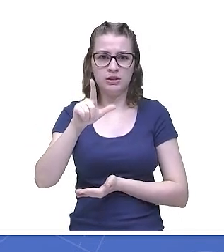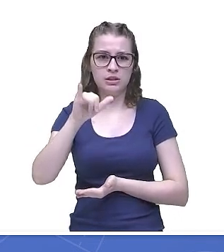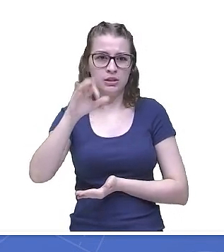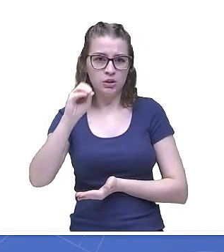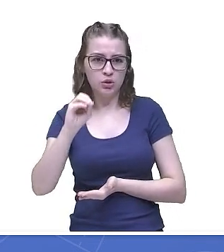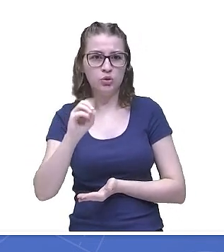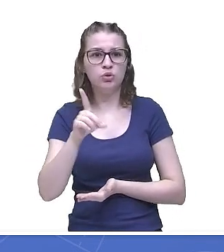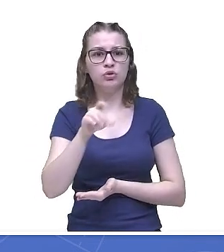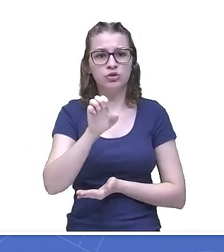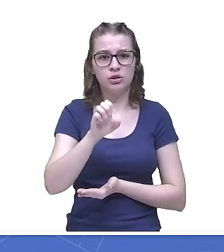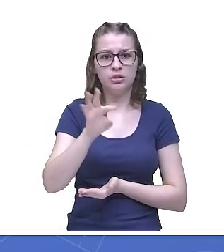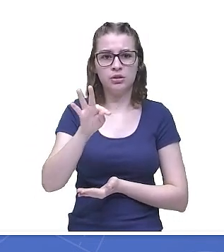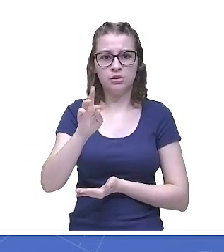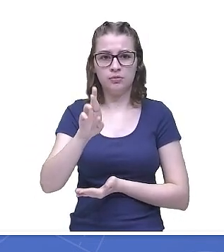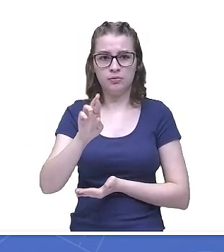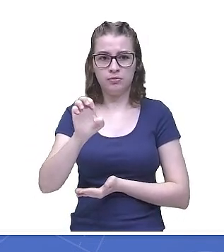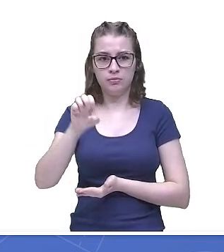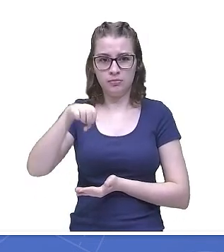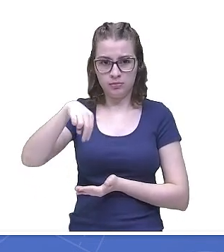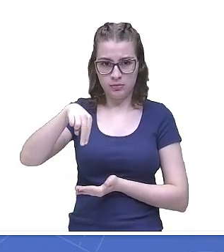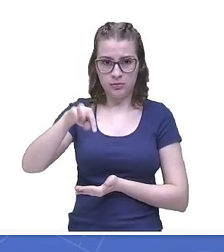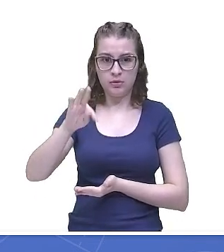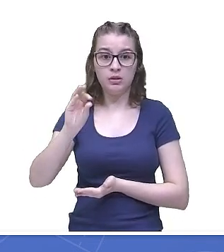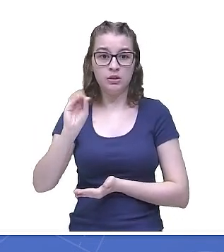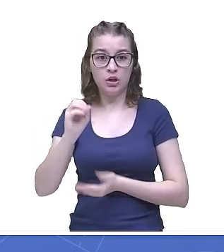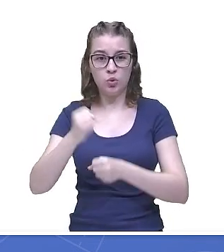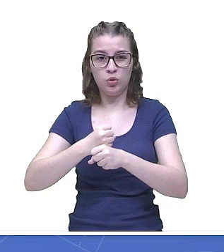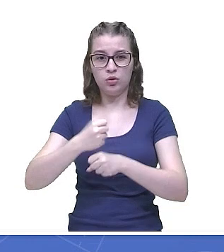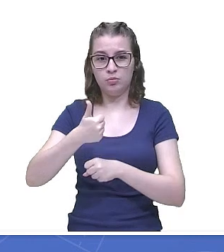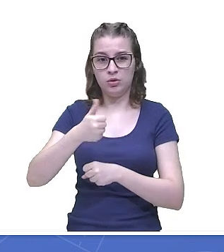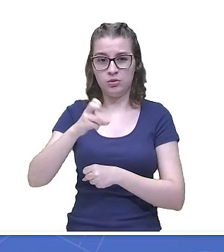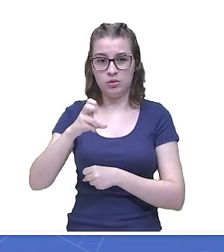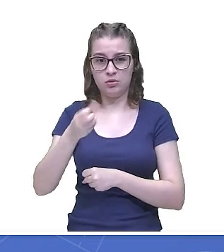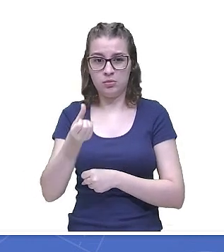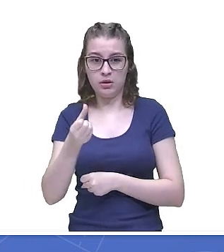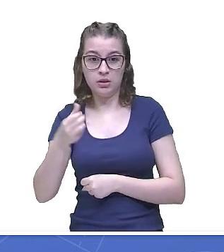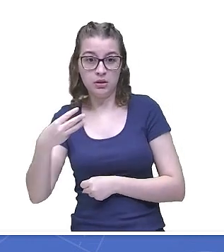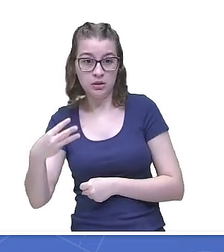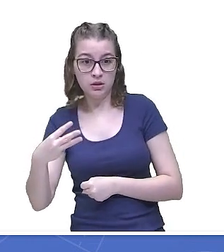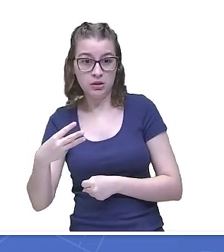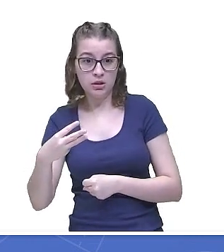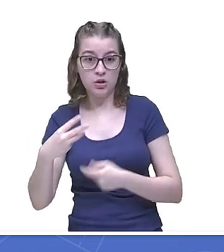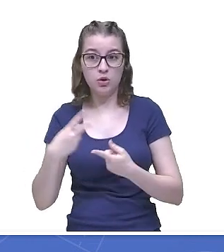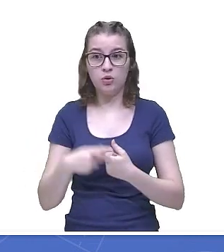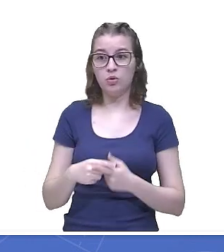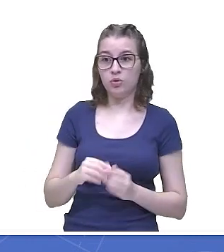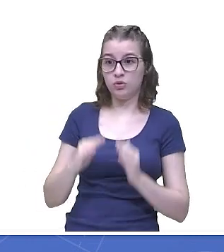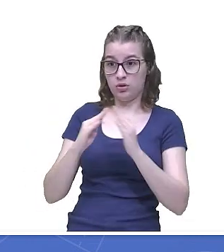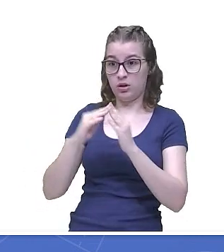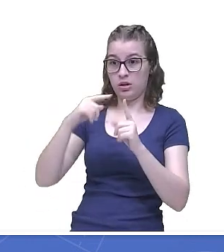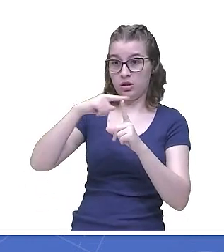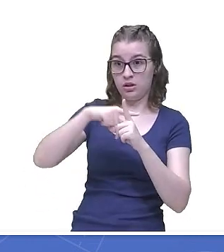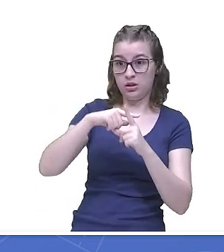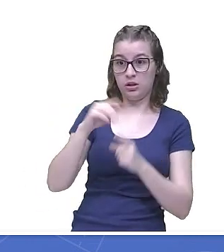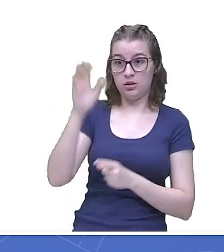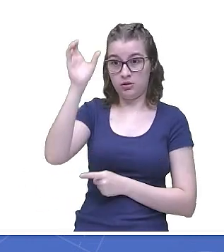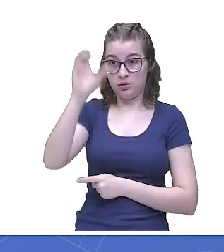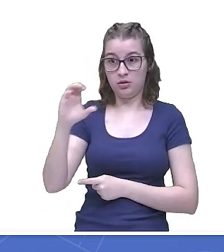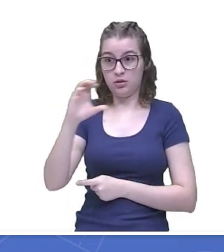1563, através da contrarreforma da Igreja Católica, quando a Igreja Católica vai